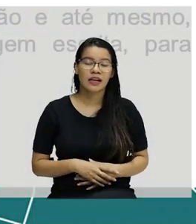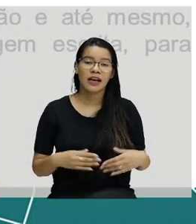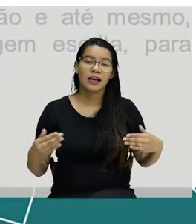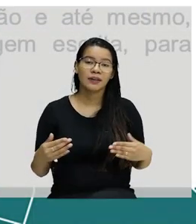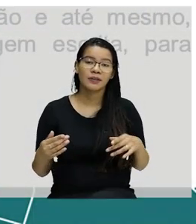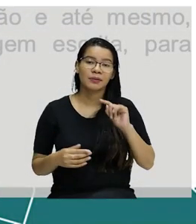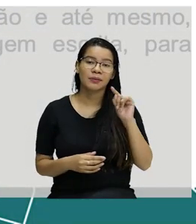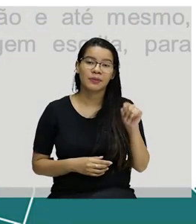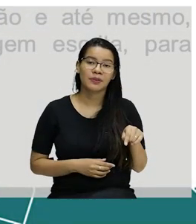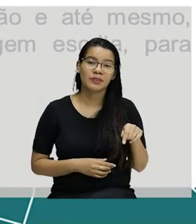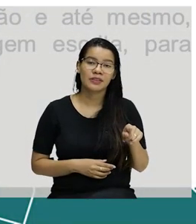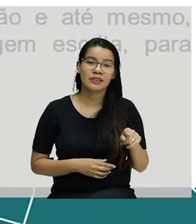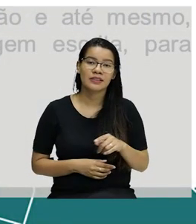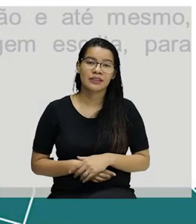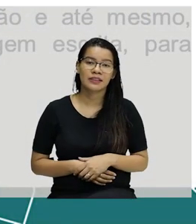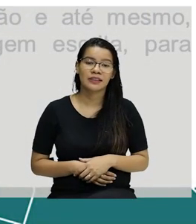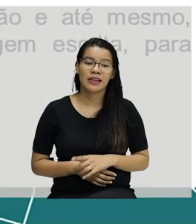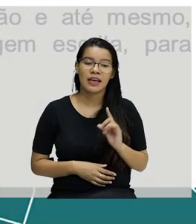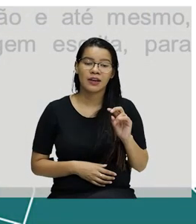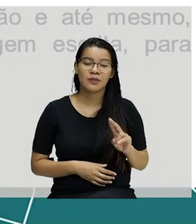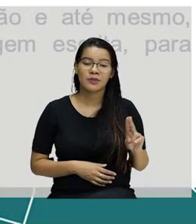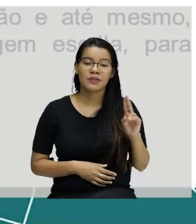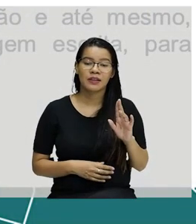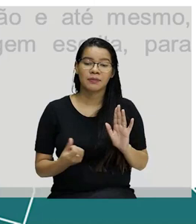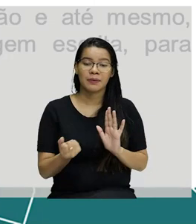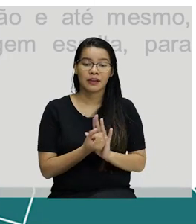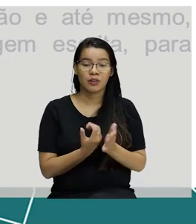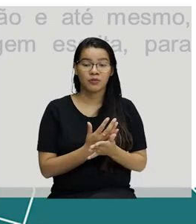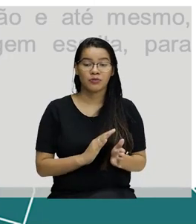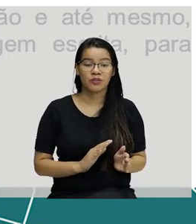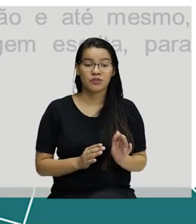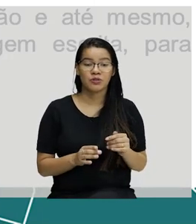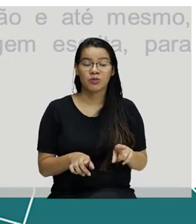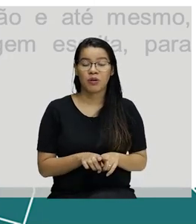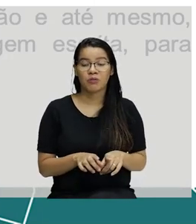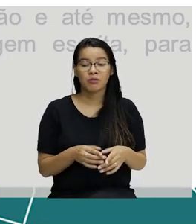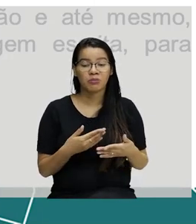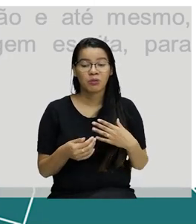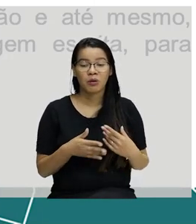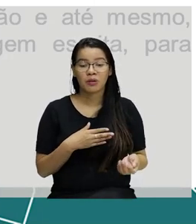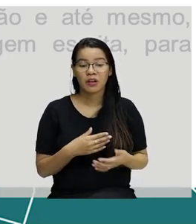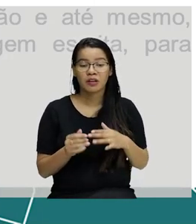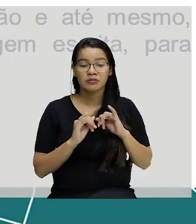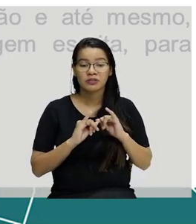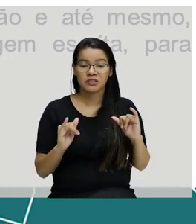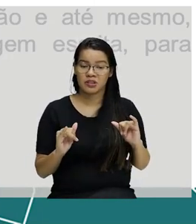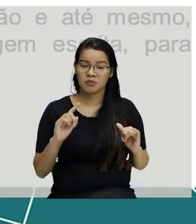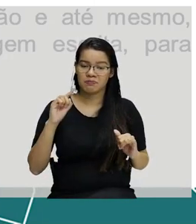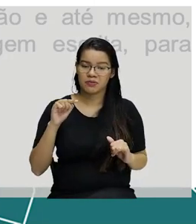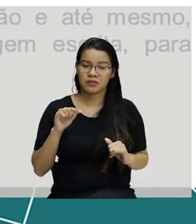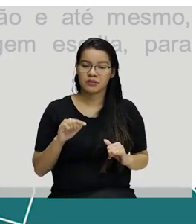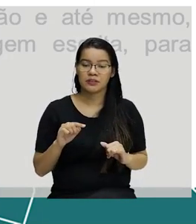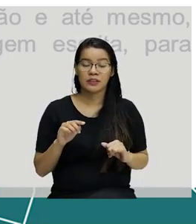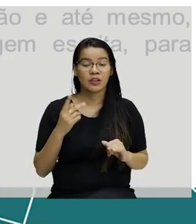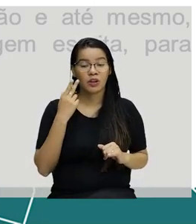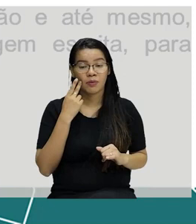exclamação o ponto de exclamação é empregado para marcar o fim de qualquer enunciado com entonação exclamativa que normalmente